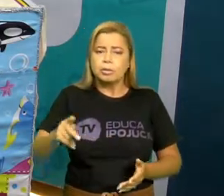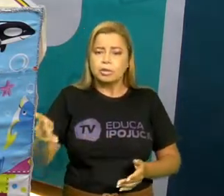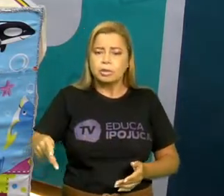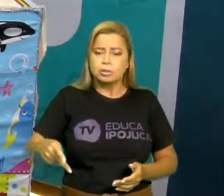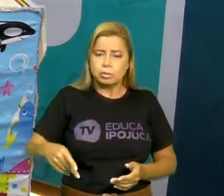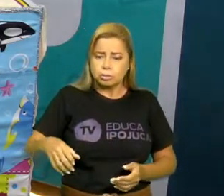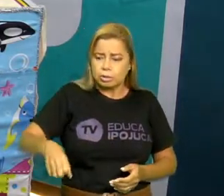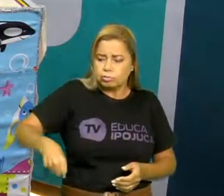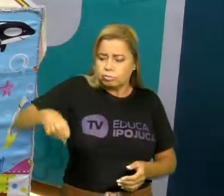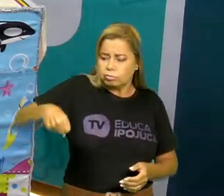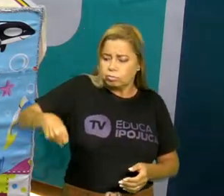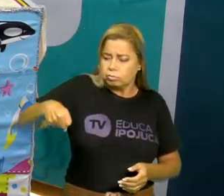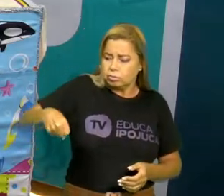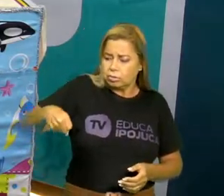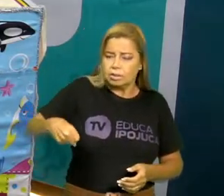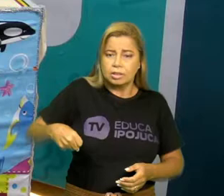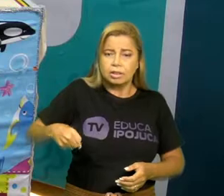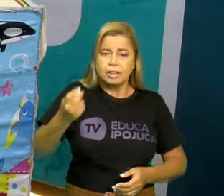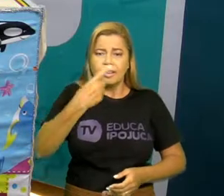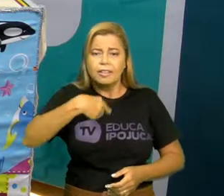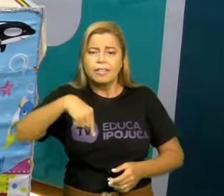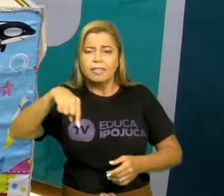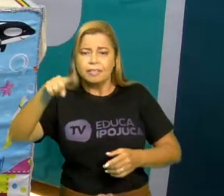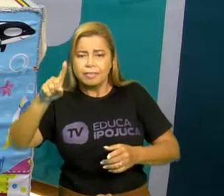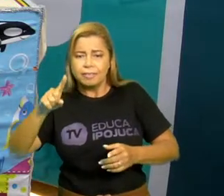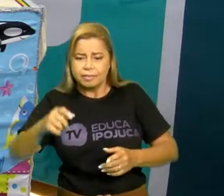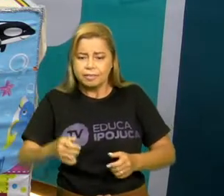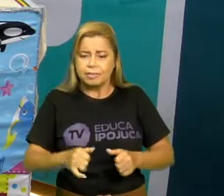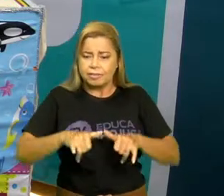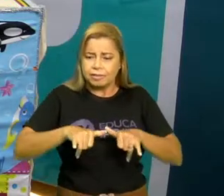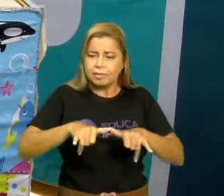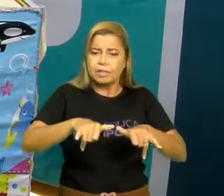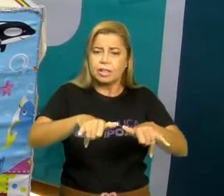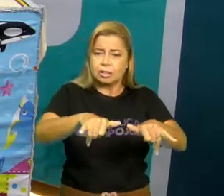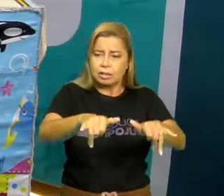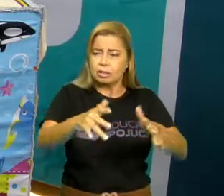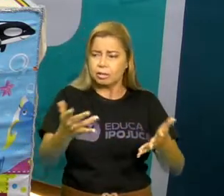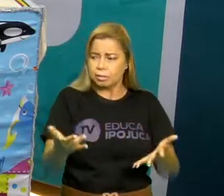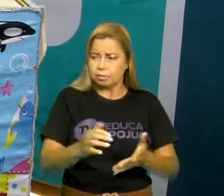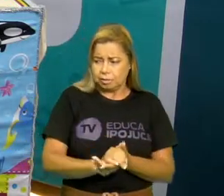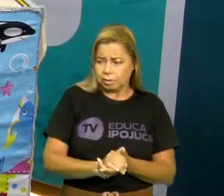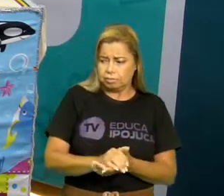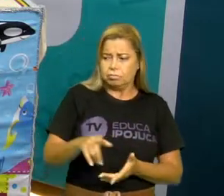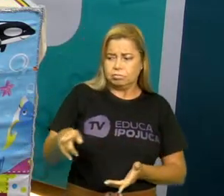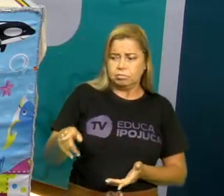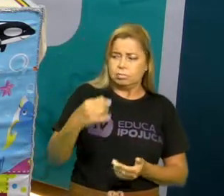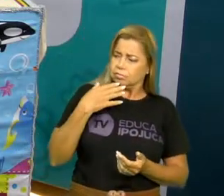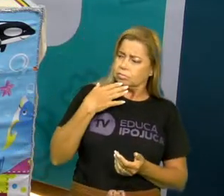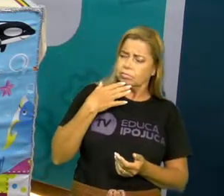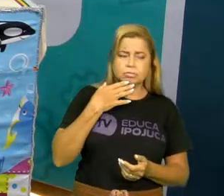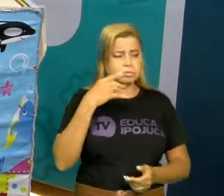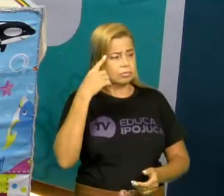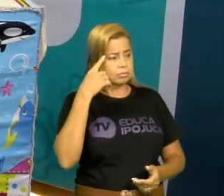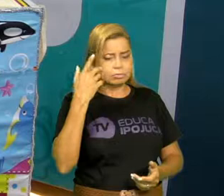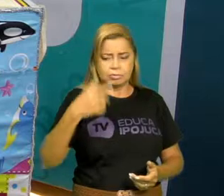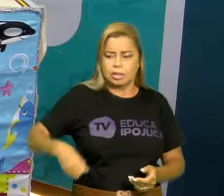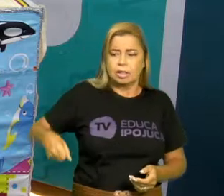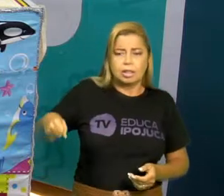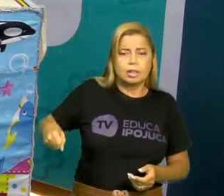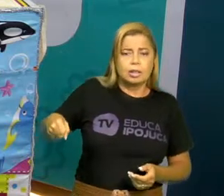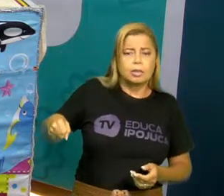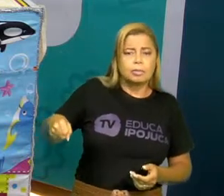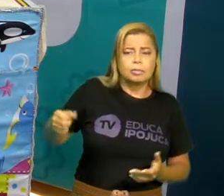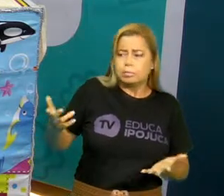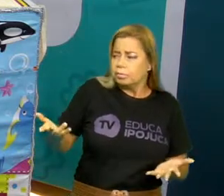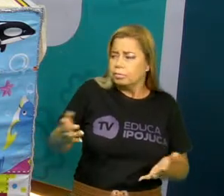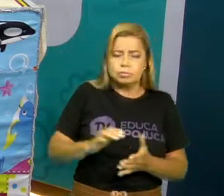bolsa. Tia Lê vai fazer feira? É isso? Tá parecendo, tia Lê. Será que tia Lê vai fazer feira com essa bolsinha aqui?